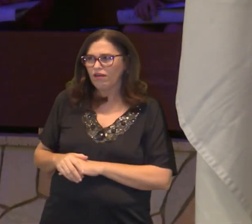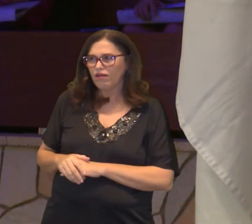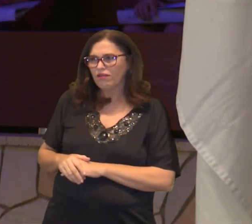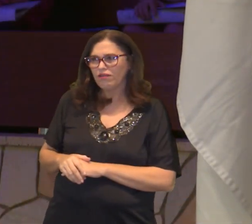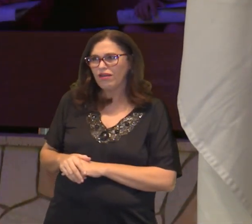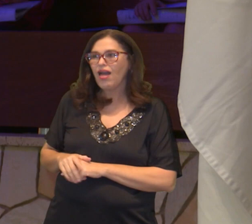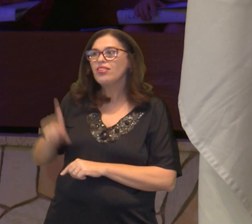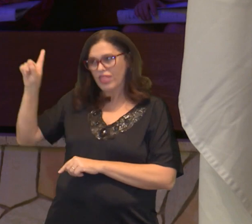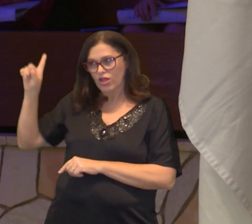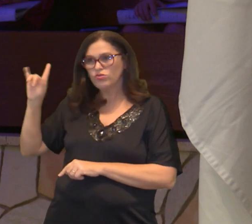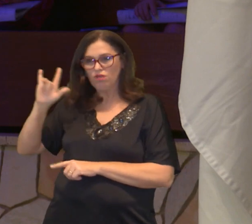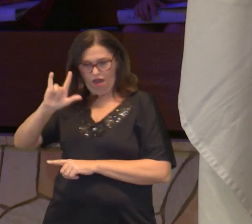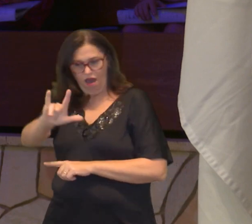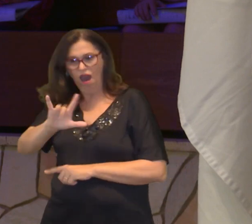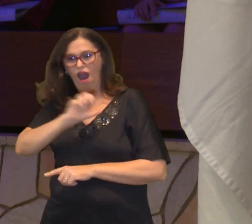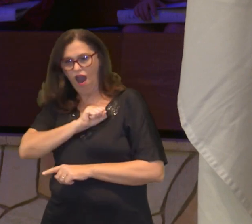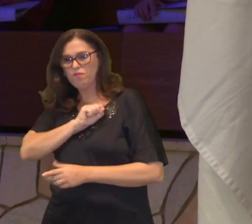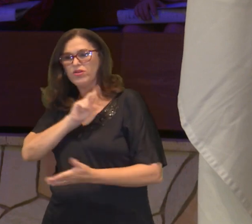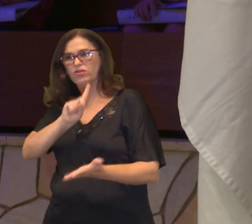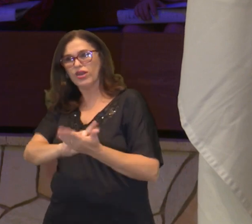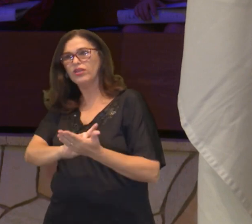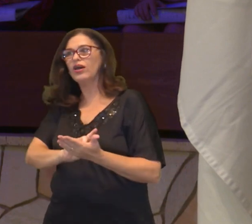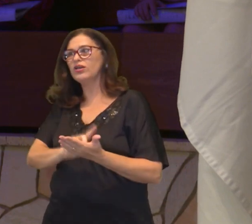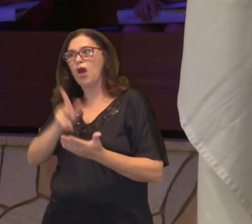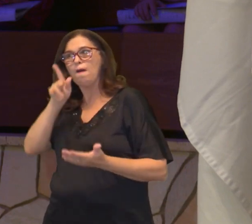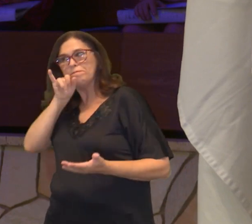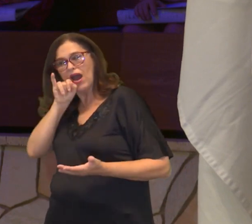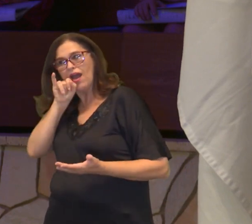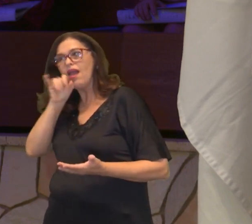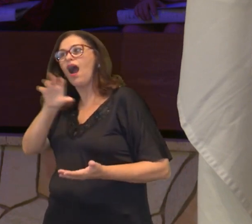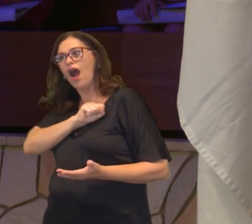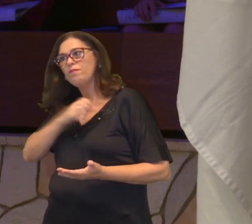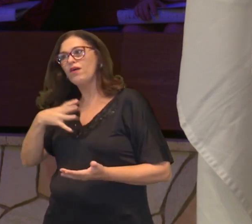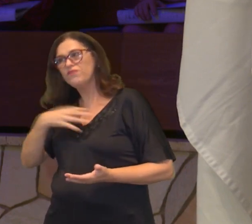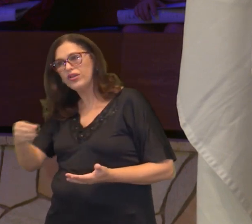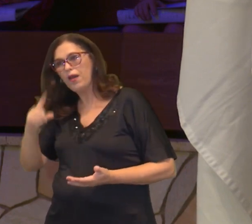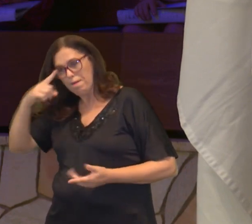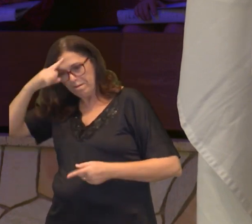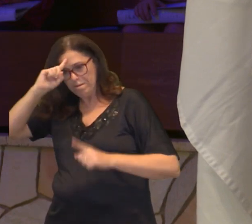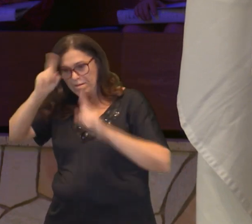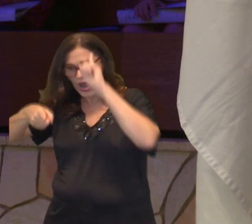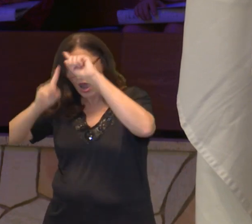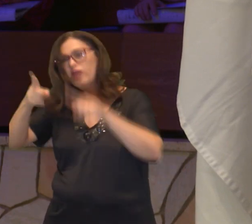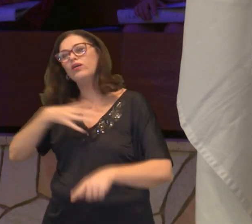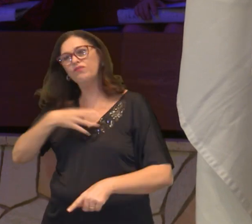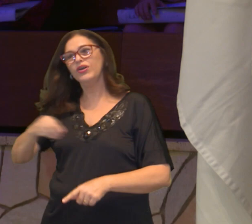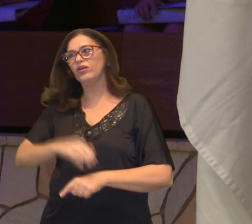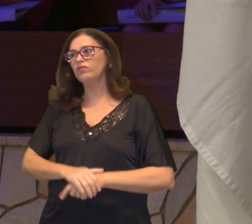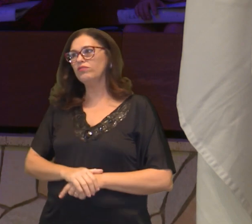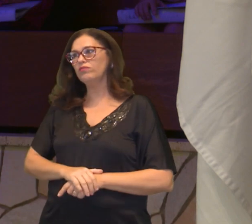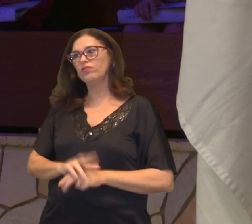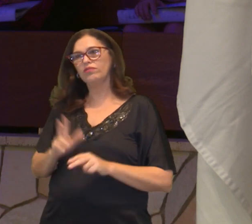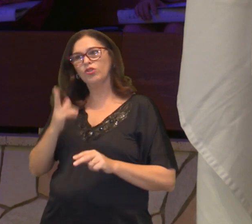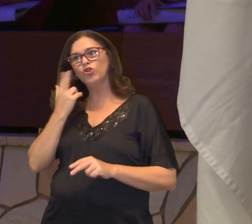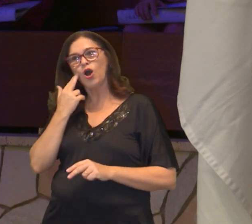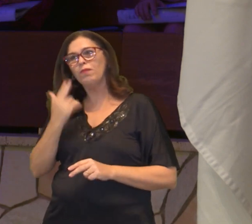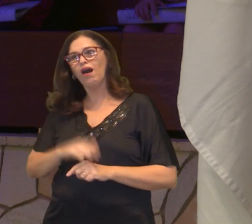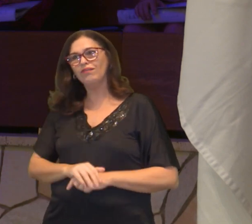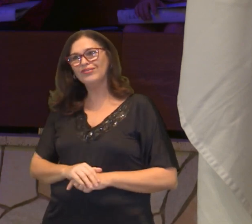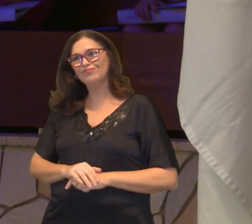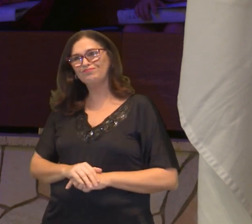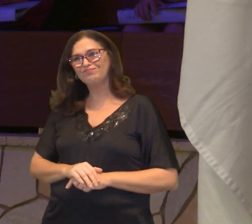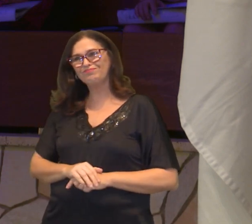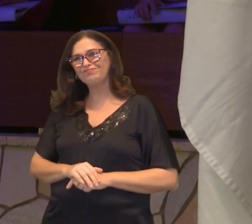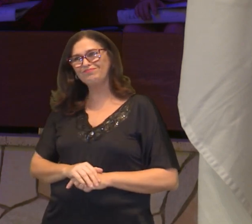ama. Assim como o pai que ama os filhos, manda nos filhos, até que eles